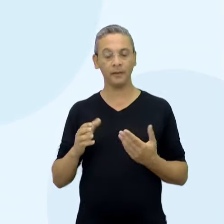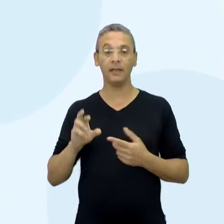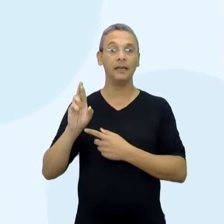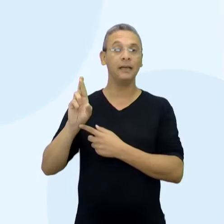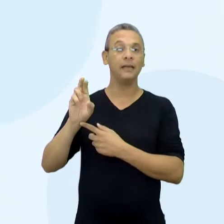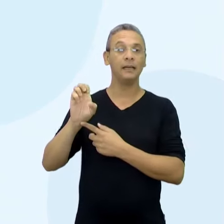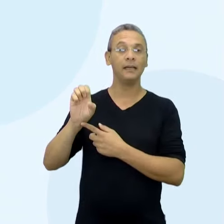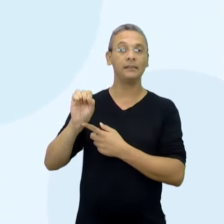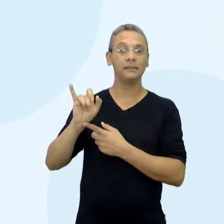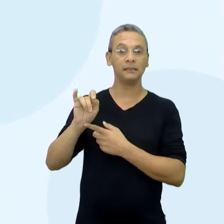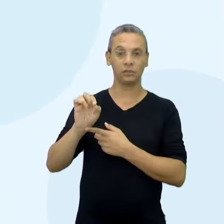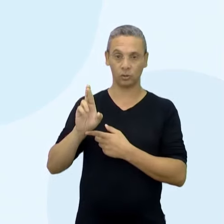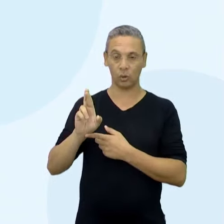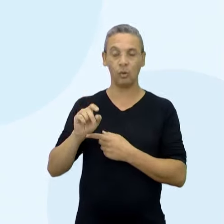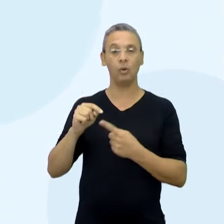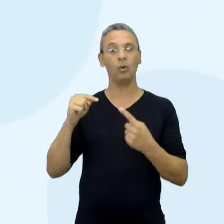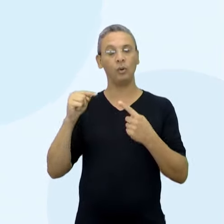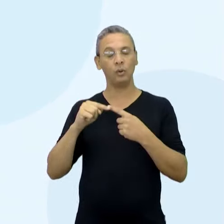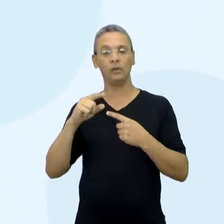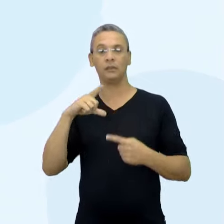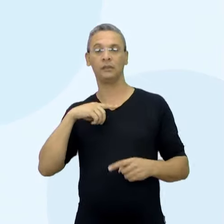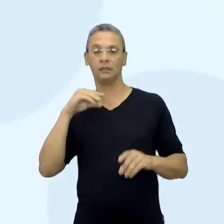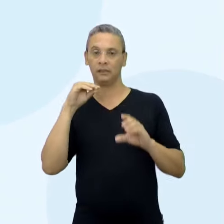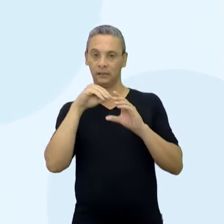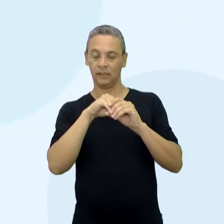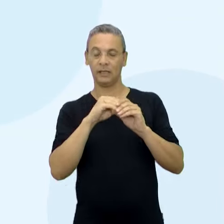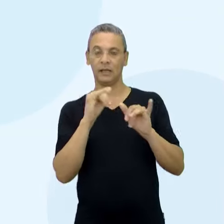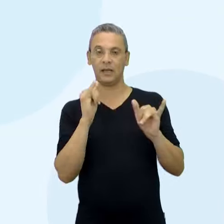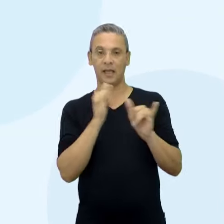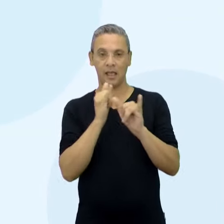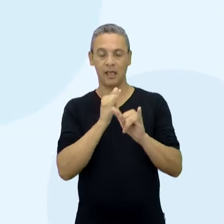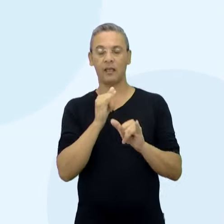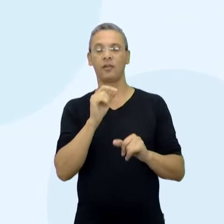resistor, ele tem uma unidade elétrica